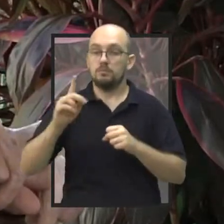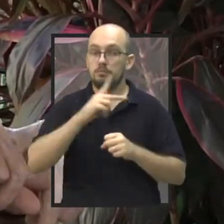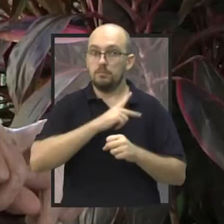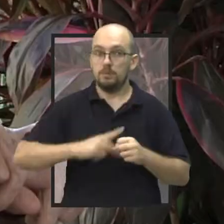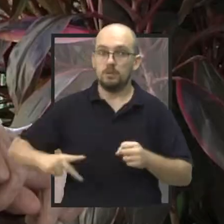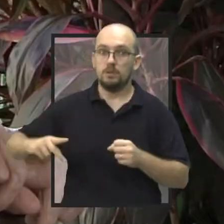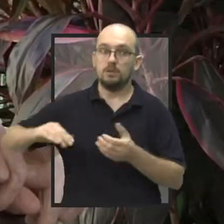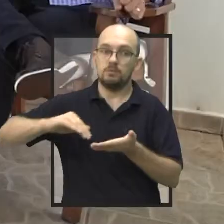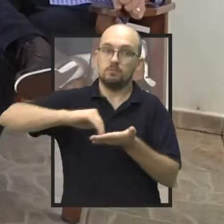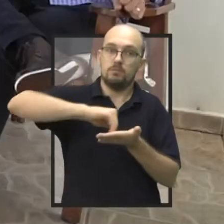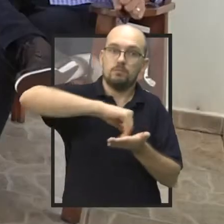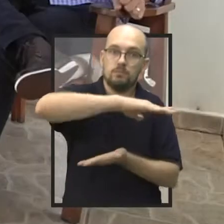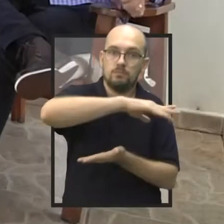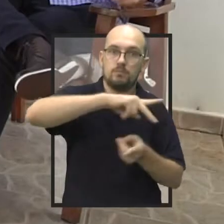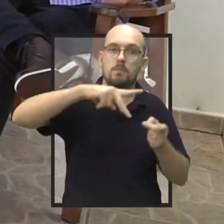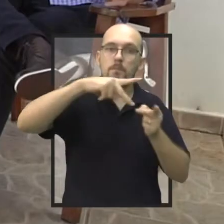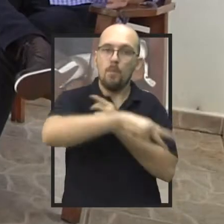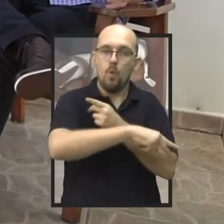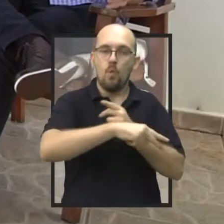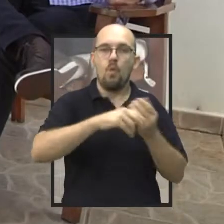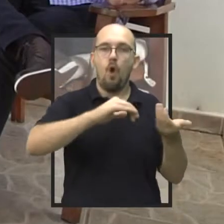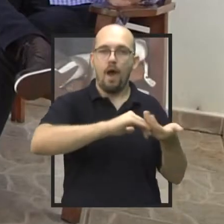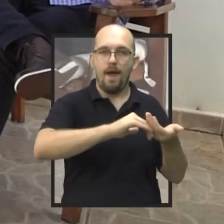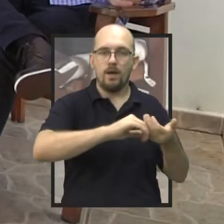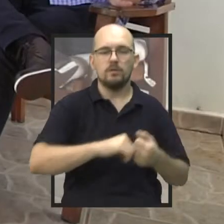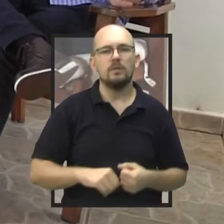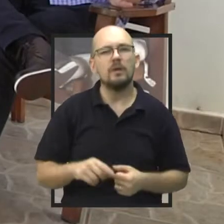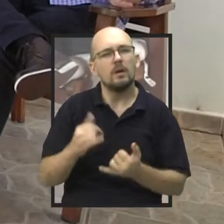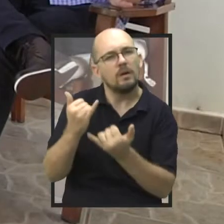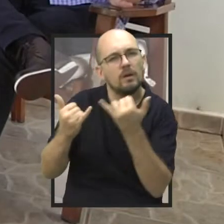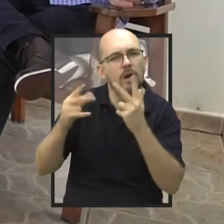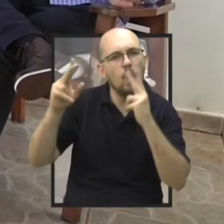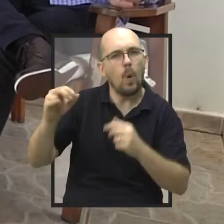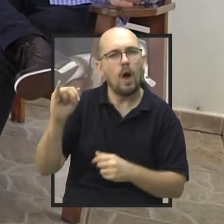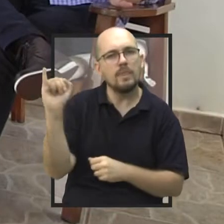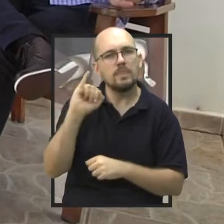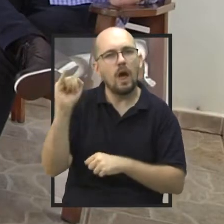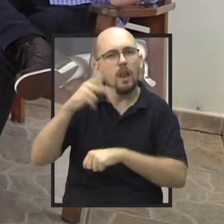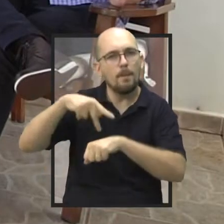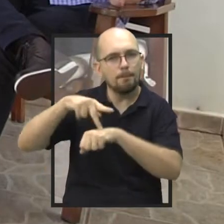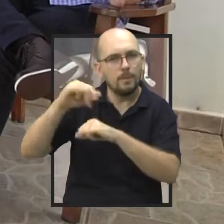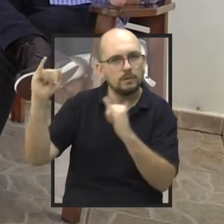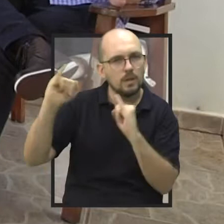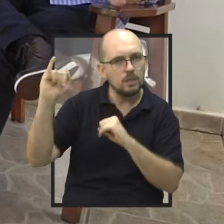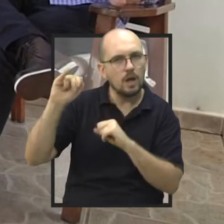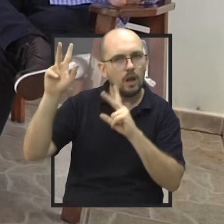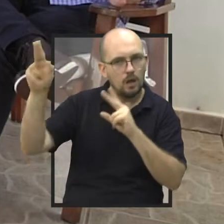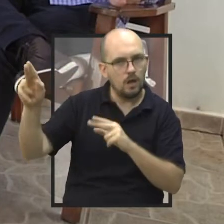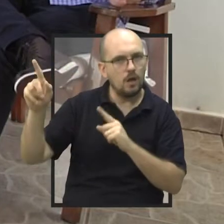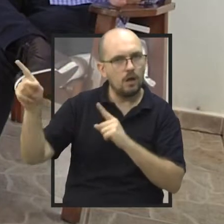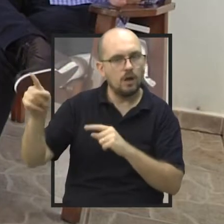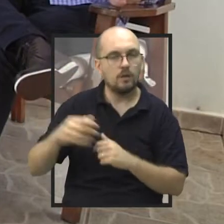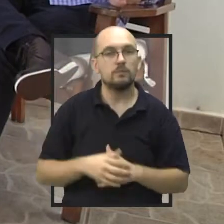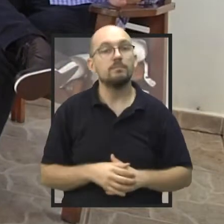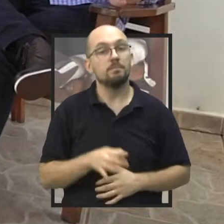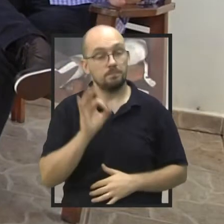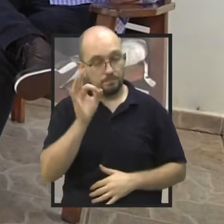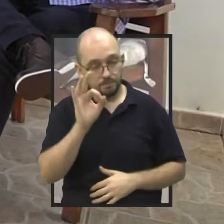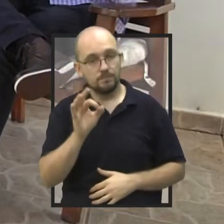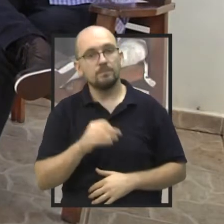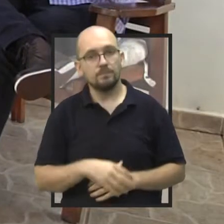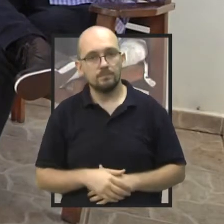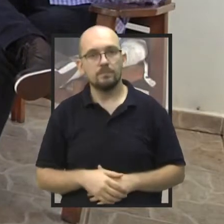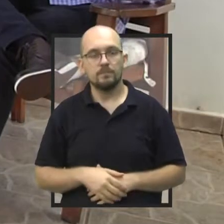Nacional. É algo parecido com o que há na Itália, por exemplo, doutor? Me corrija se eu estiver errado. Todos os países.